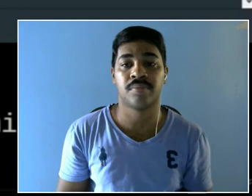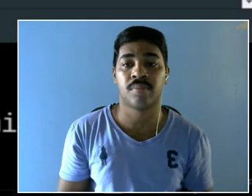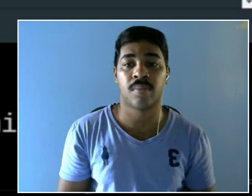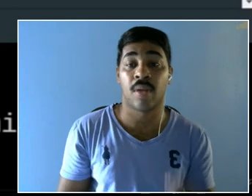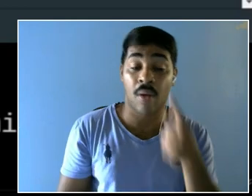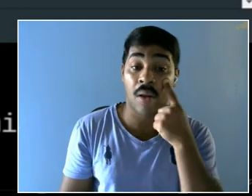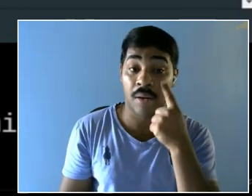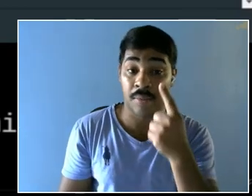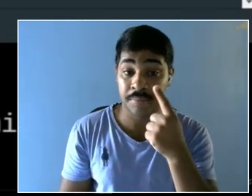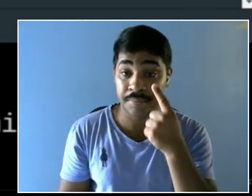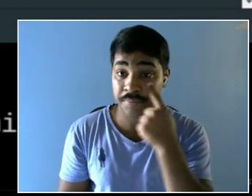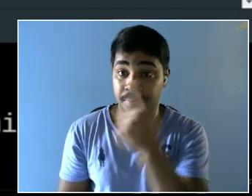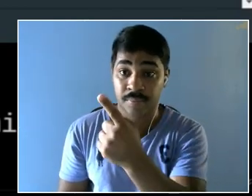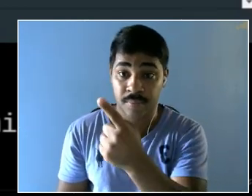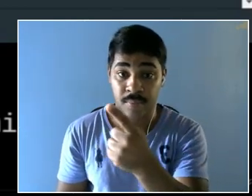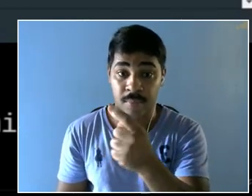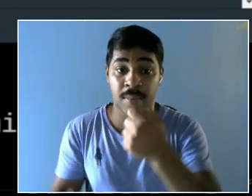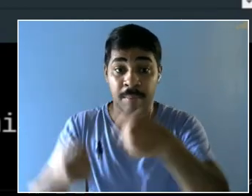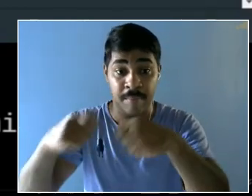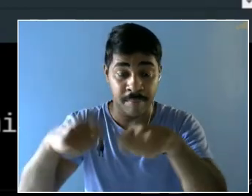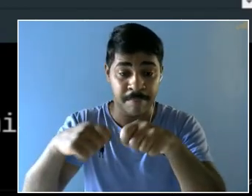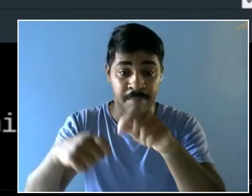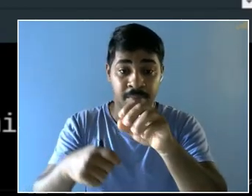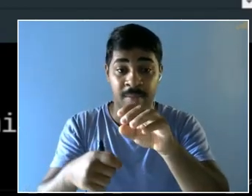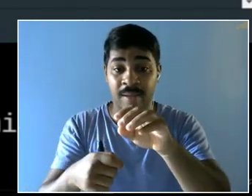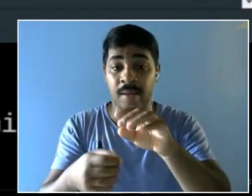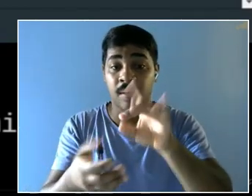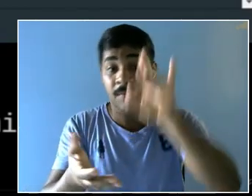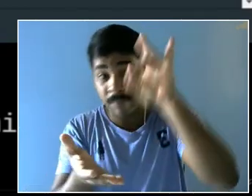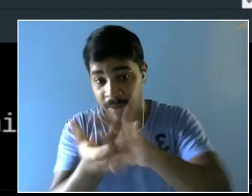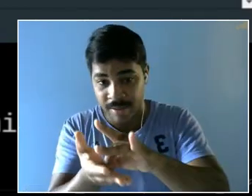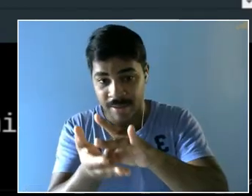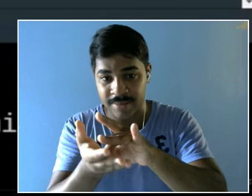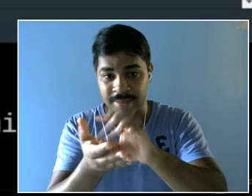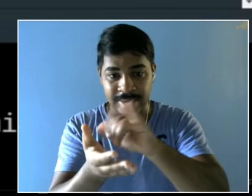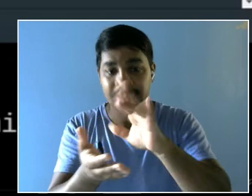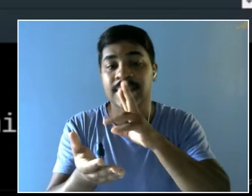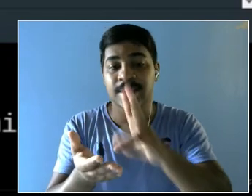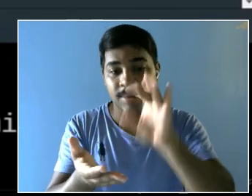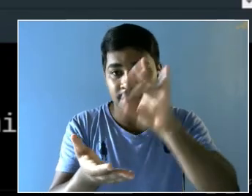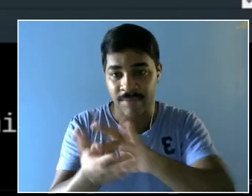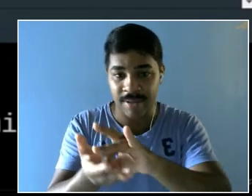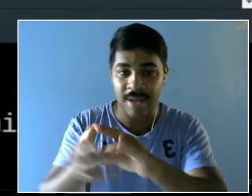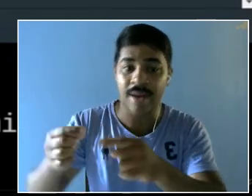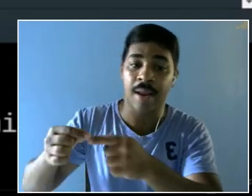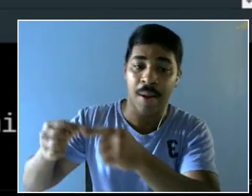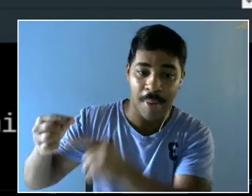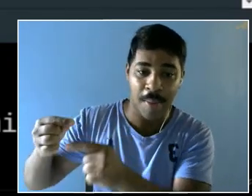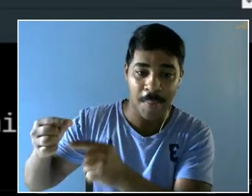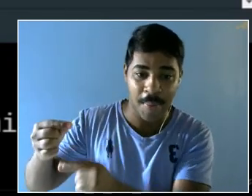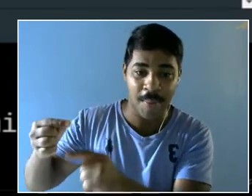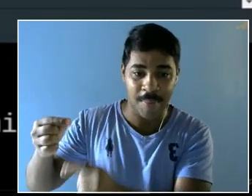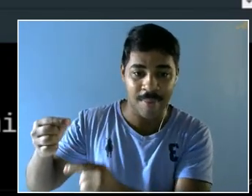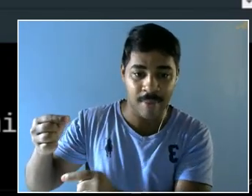para parar e verdadeiro para executar. Se eu quero que ele execute 10 vezes, isso aqui tem que dar verdadeiro 10 vezes e então